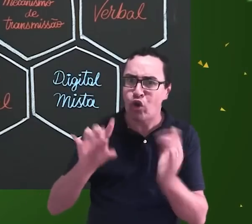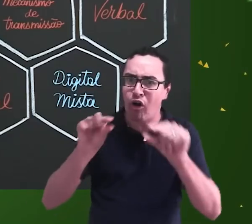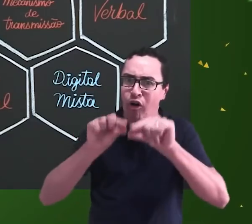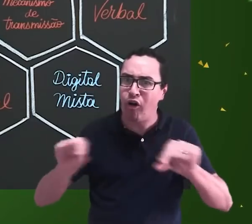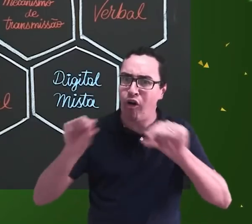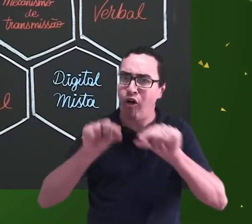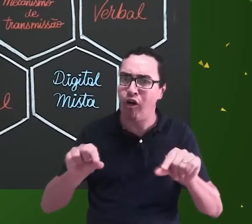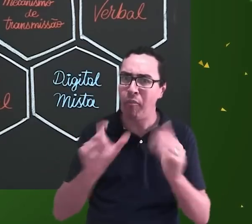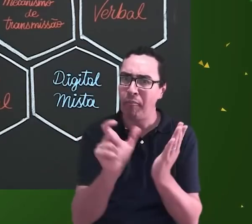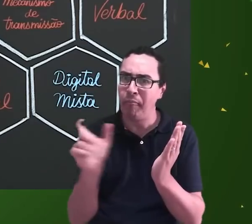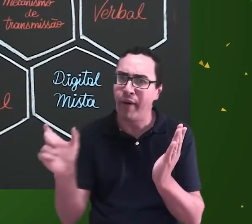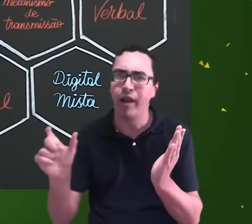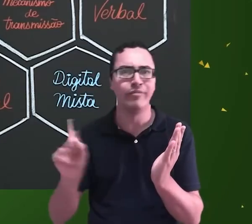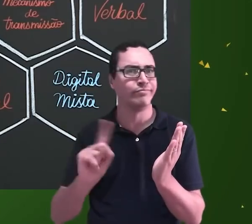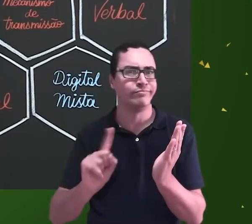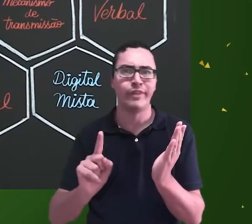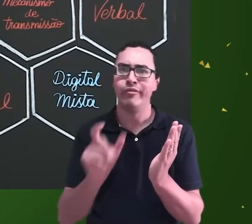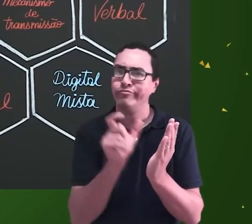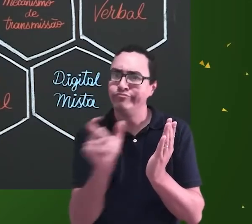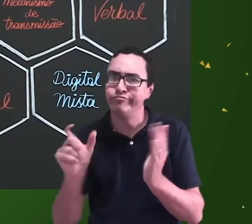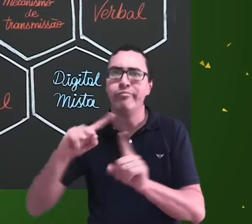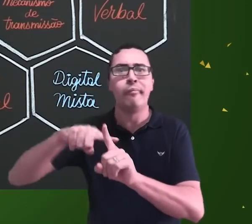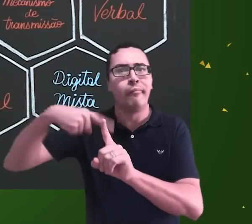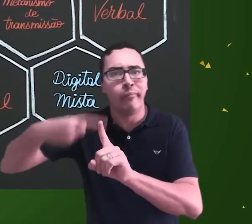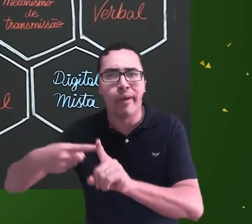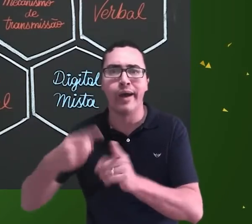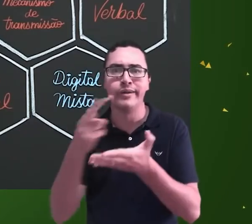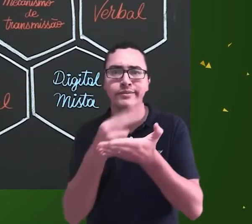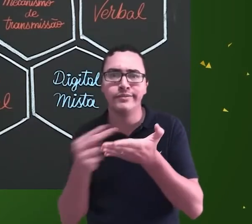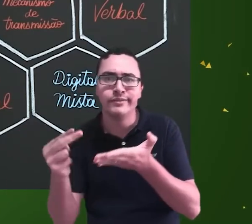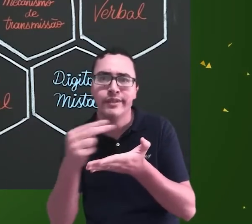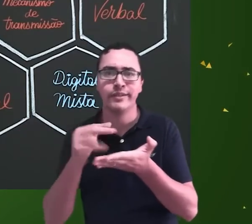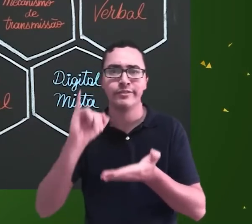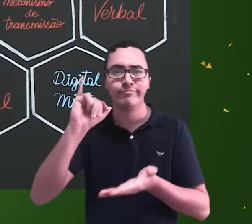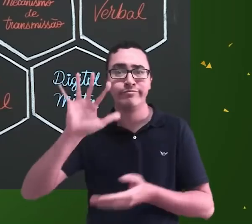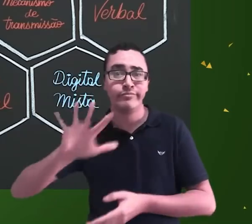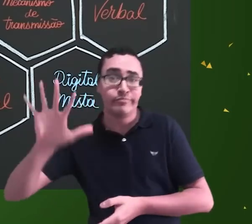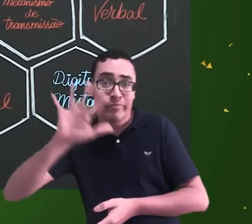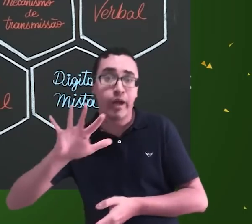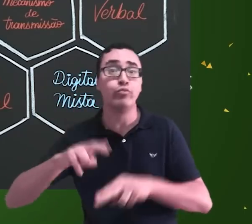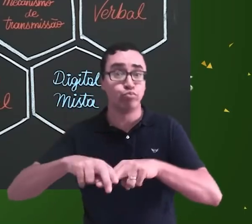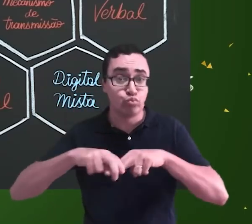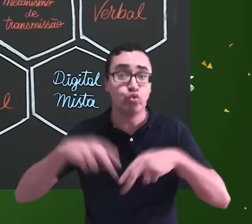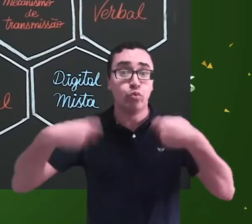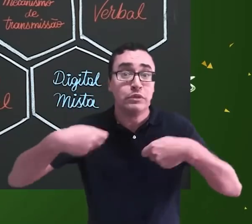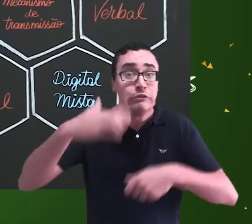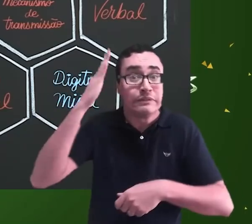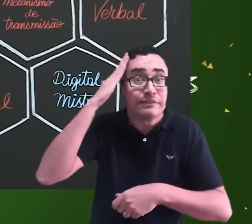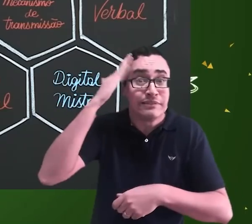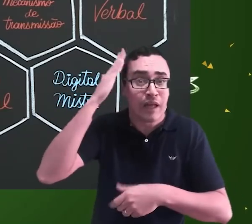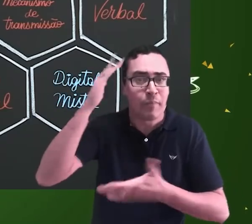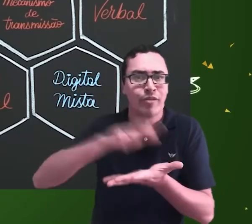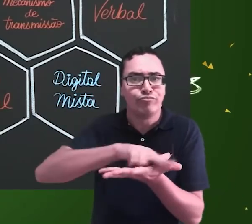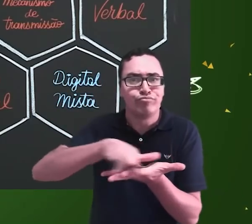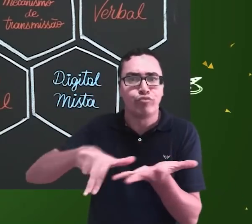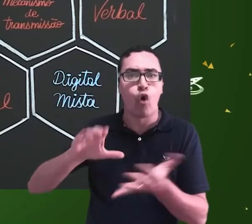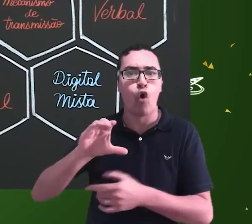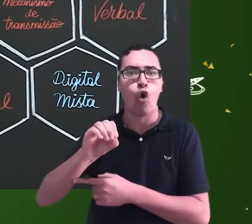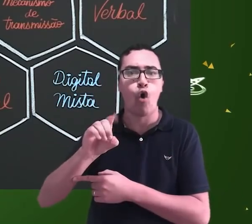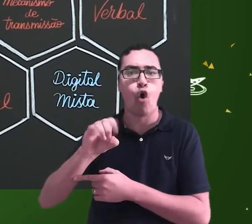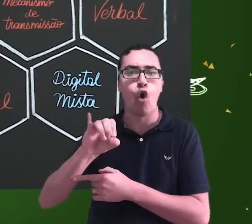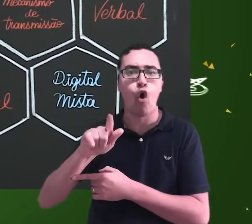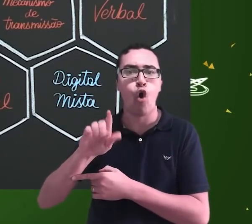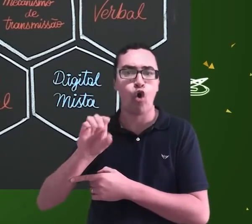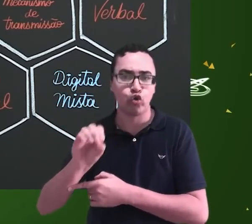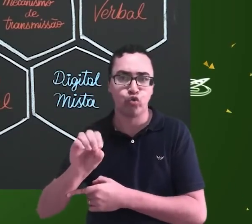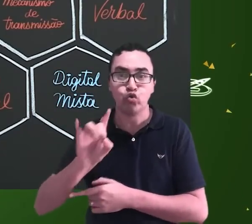significa muito mais do que uma mensagem textual muito longa. Então eu preciso também dominar outros códigos, que não só o código escrito, que não só o